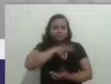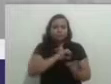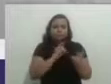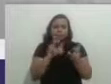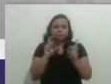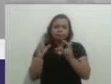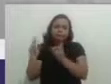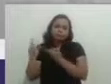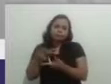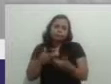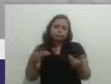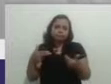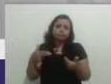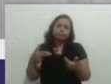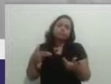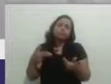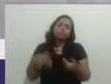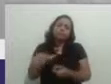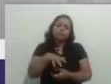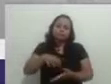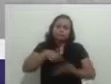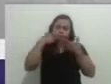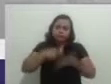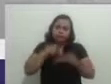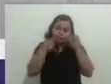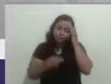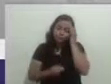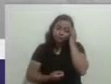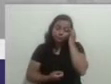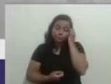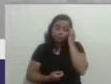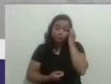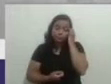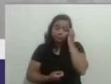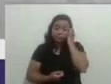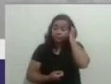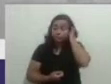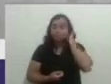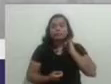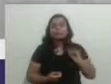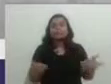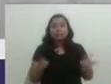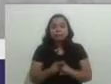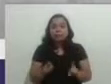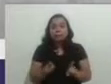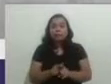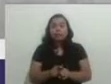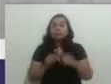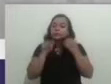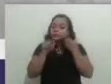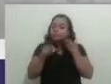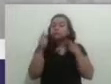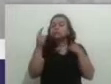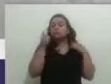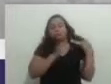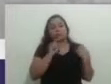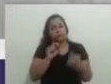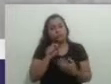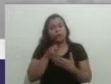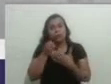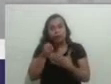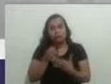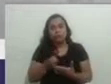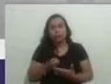barraquinhas ali da praça de alimentação e com isso né para que isso também fosse possível Ela levou várias